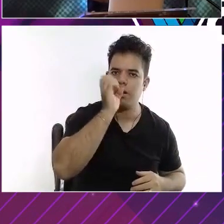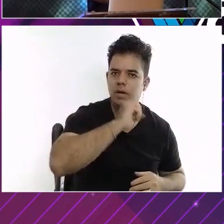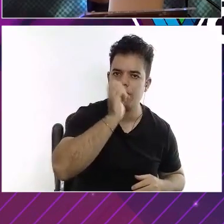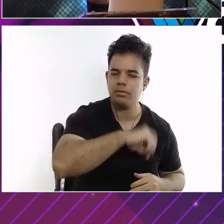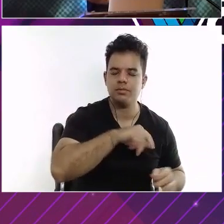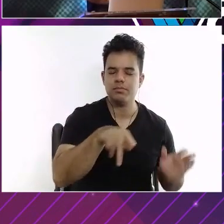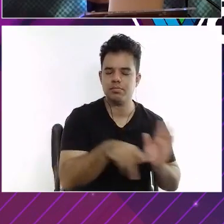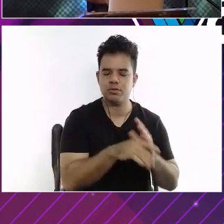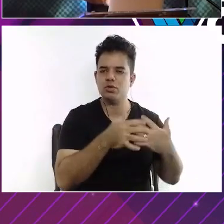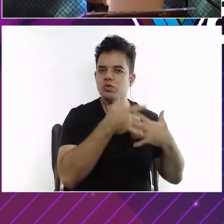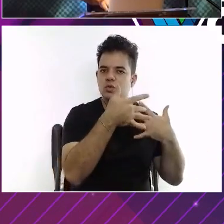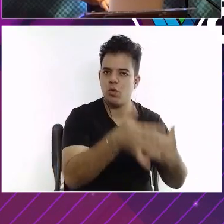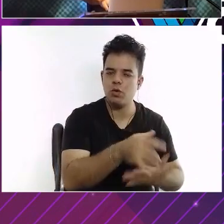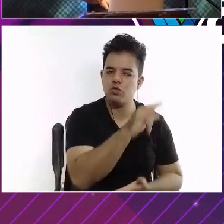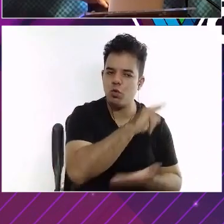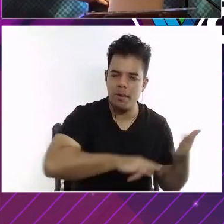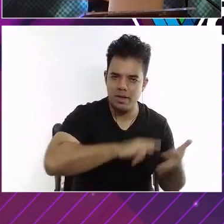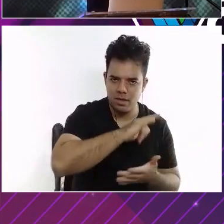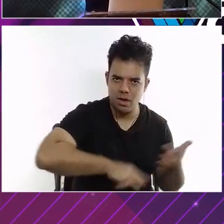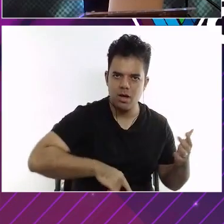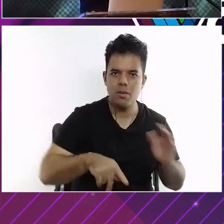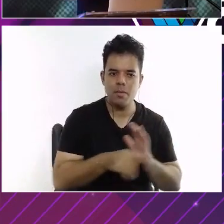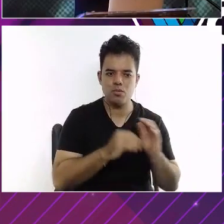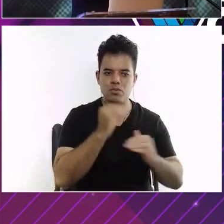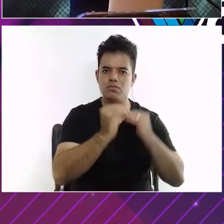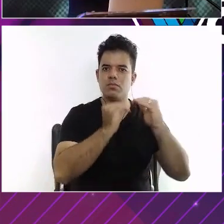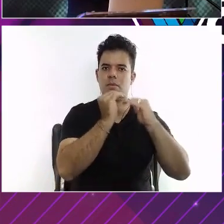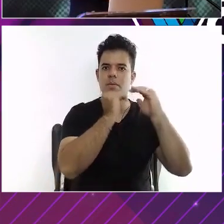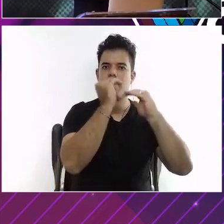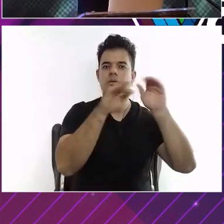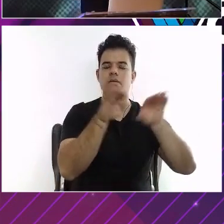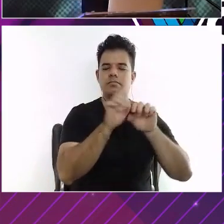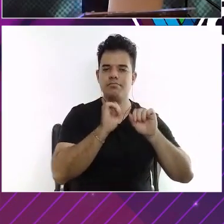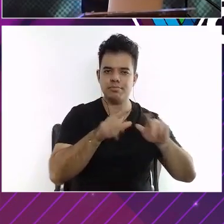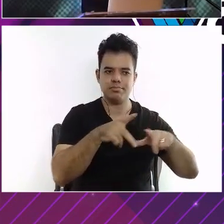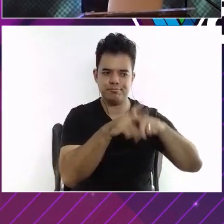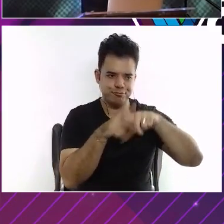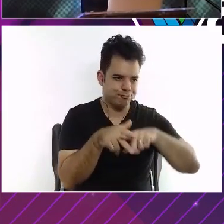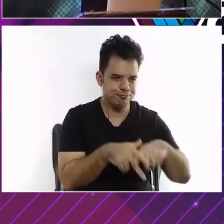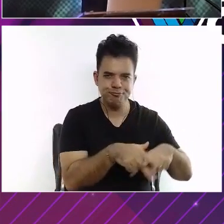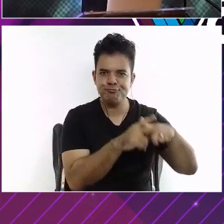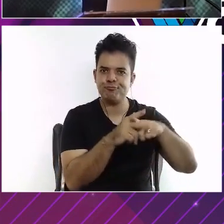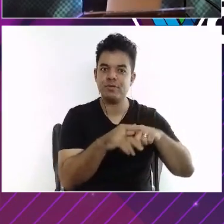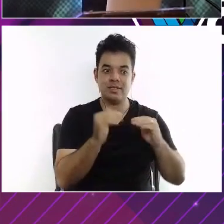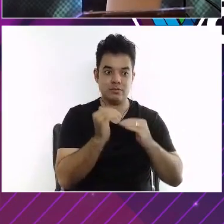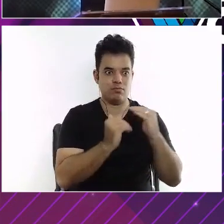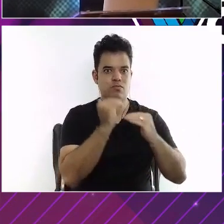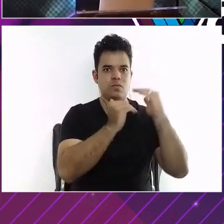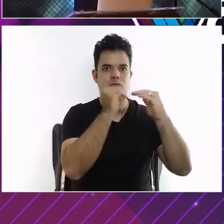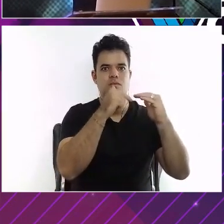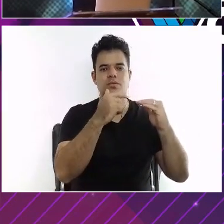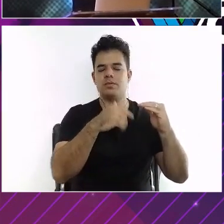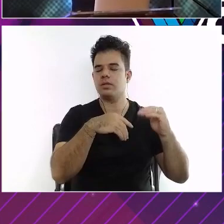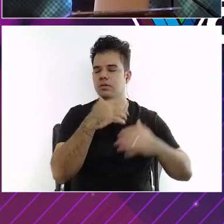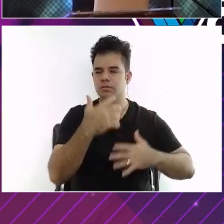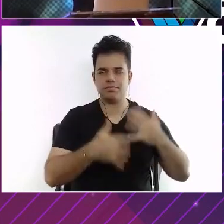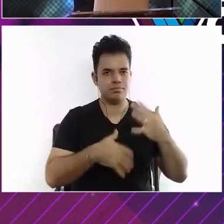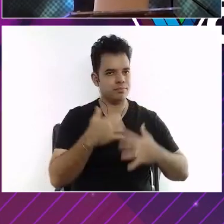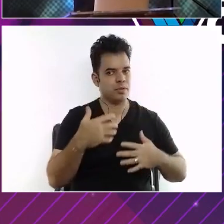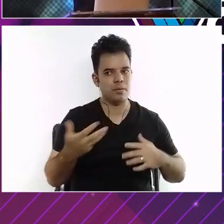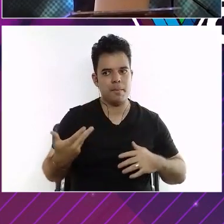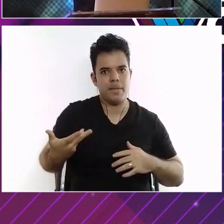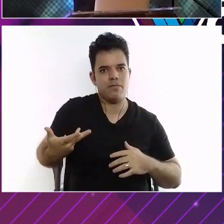com documentação, com escalabilidade, com manutenibilidade. Escalabilidade é muito mais complicado do que performance,